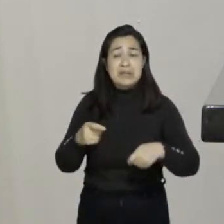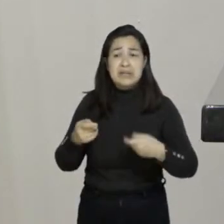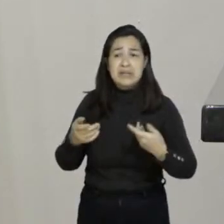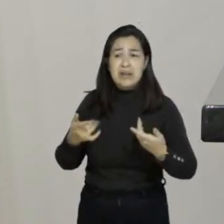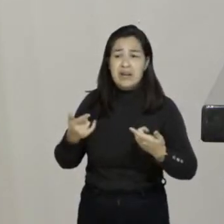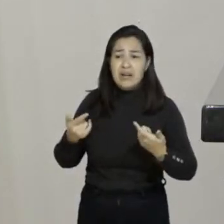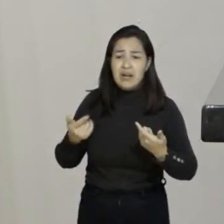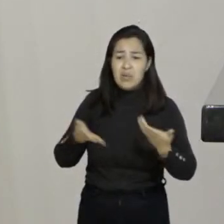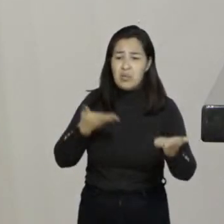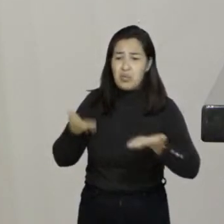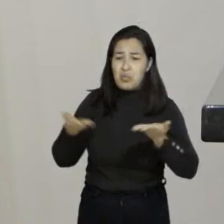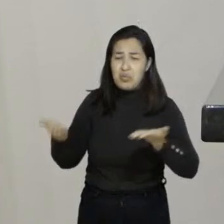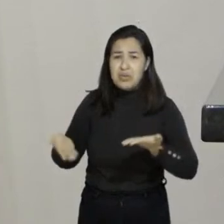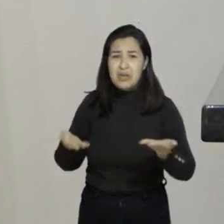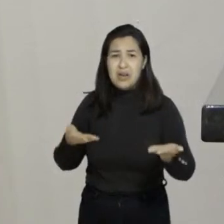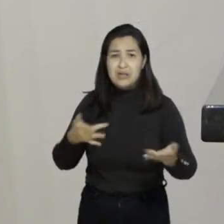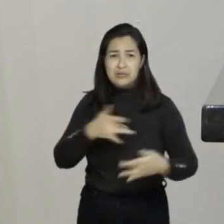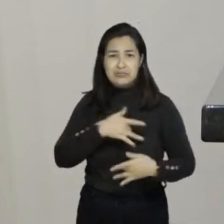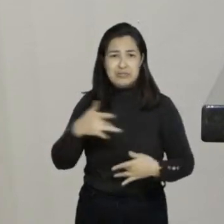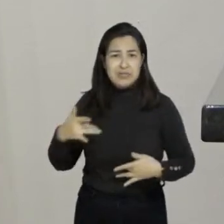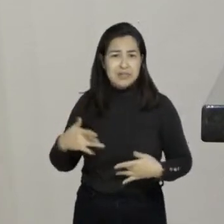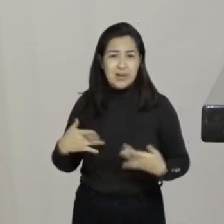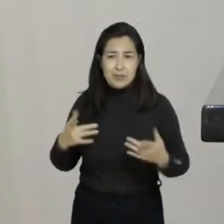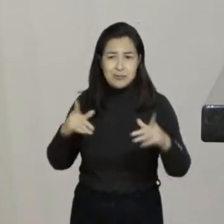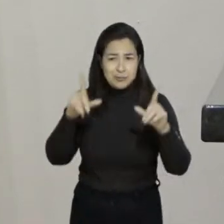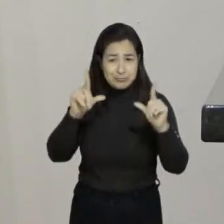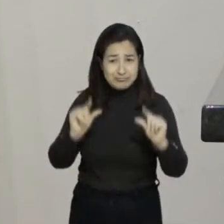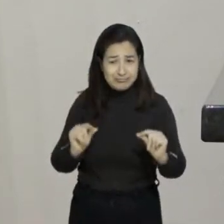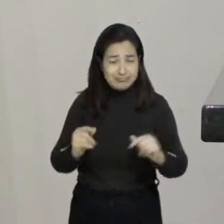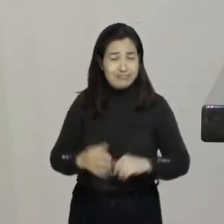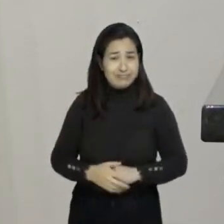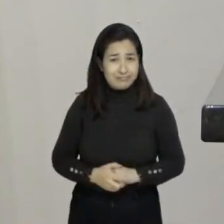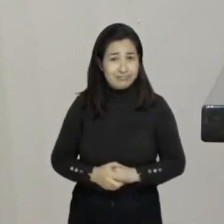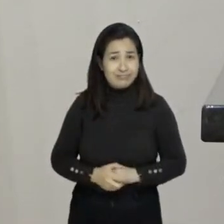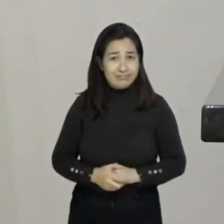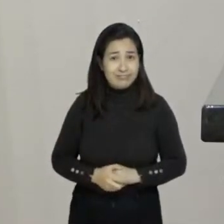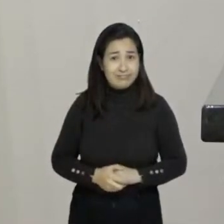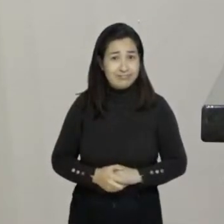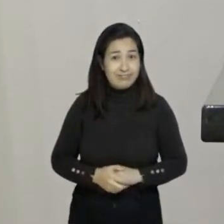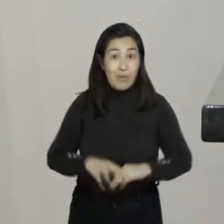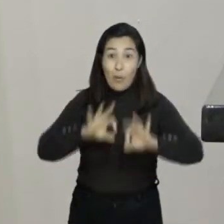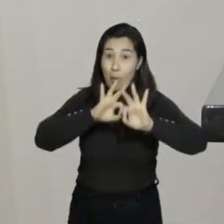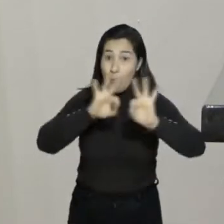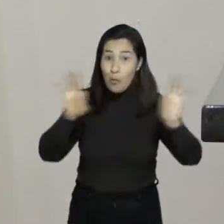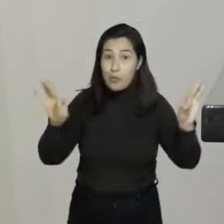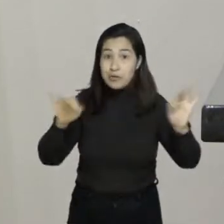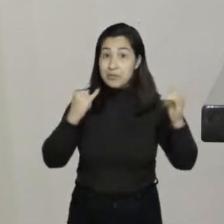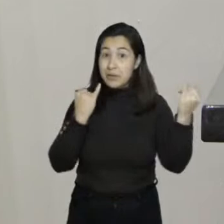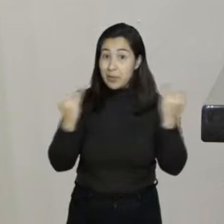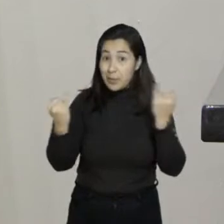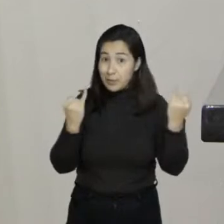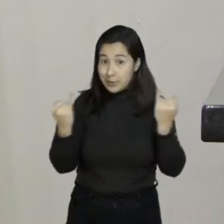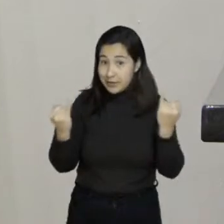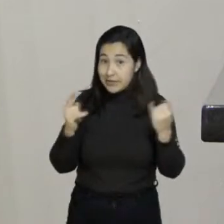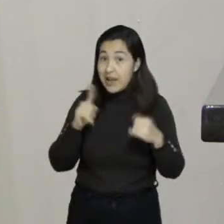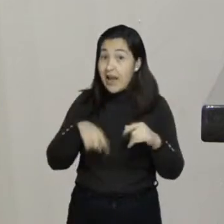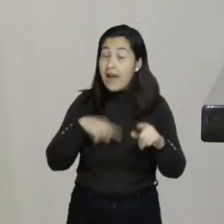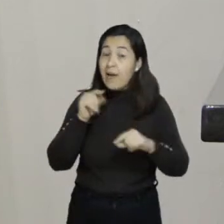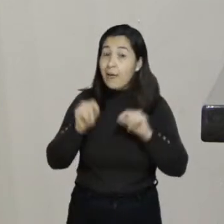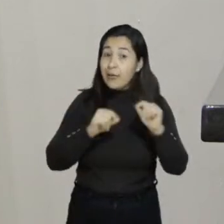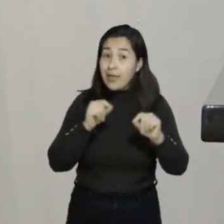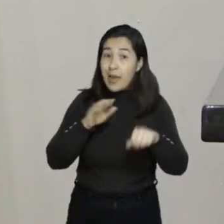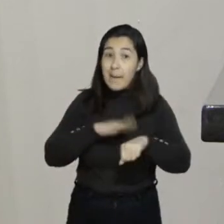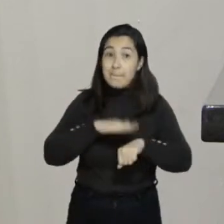ou serviço de atendimento de saúde e a excelente notícia que eu trago aqui é que há mais de um ano